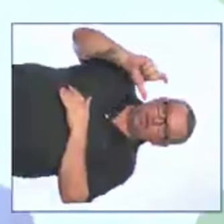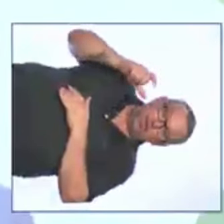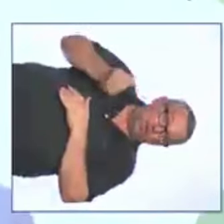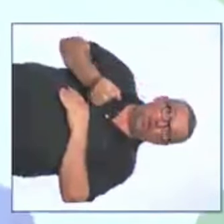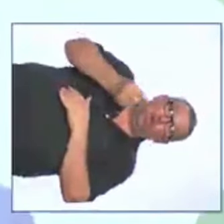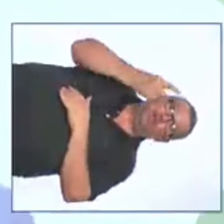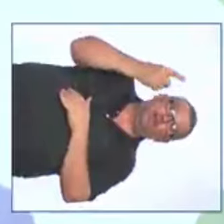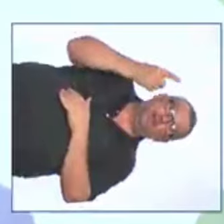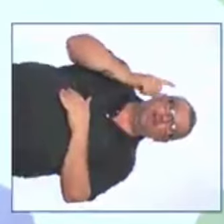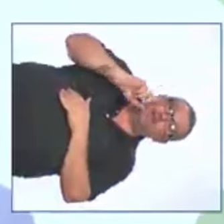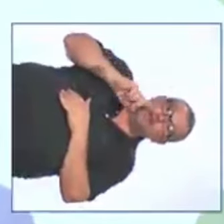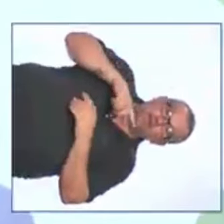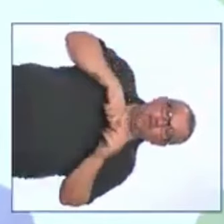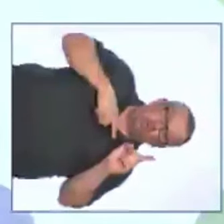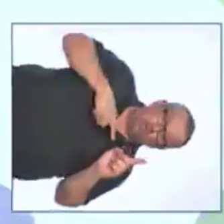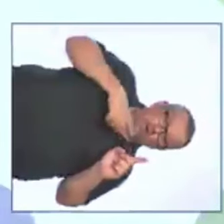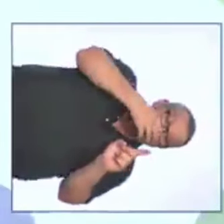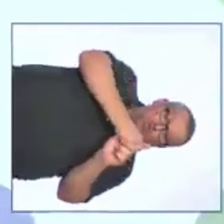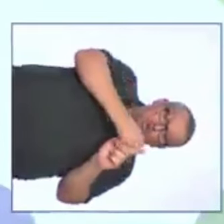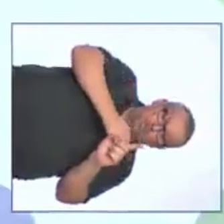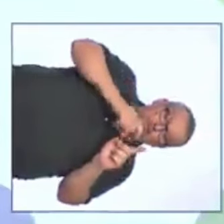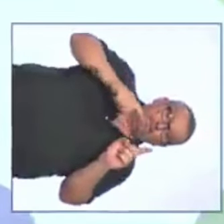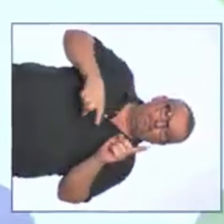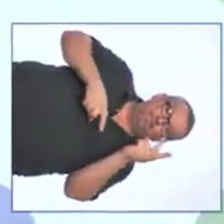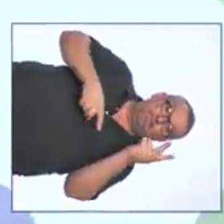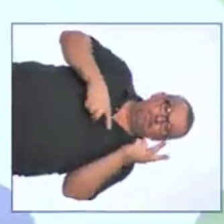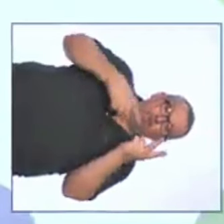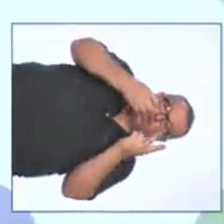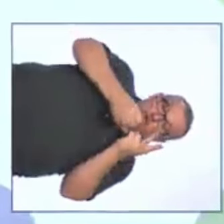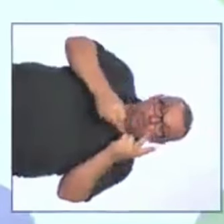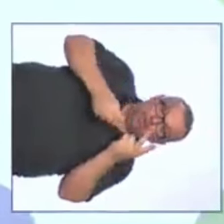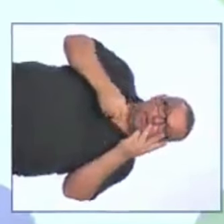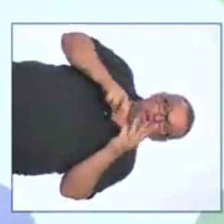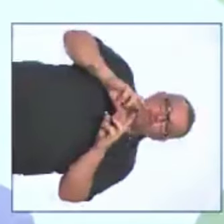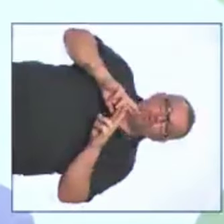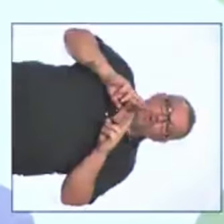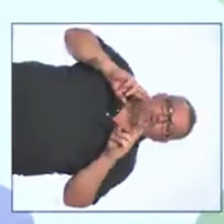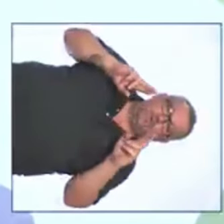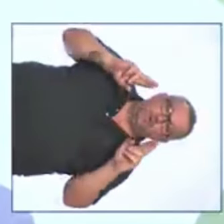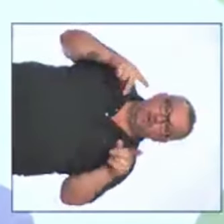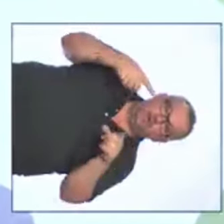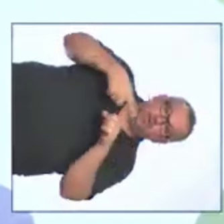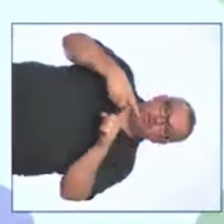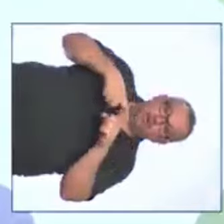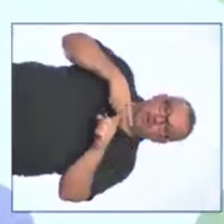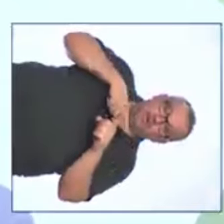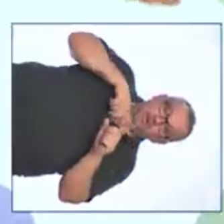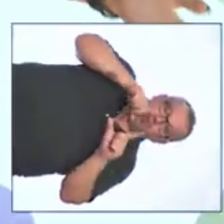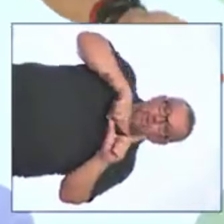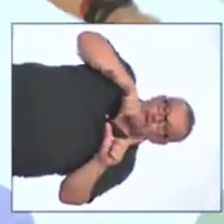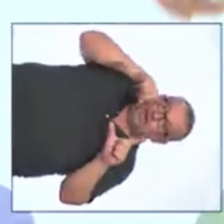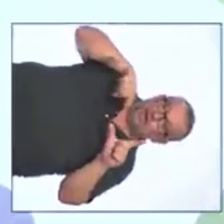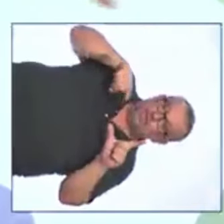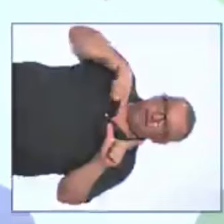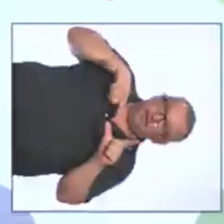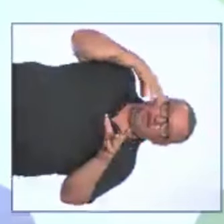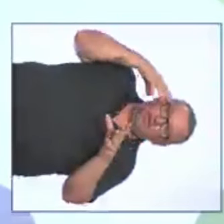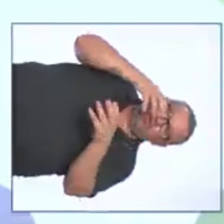absurdamente a diferença que a gente vai ver nos anos é só a diferença entre as barrinhas porque ele é um gráfico que apresenta uma